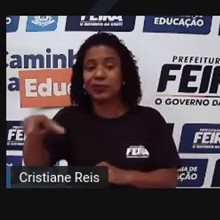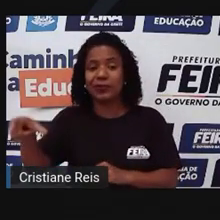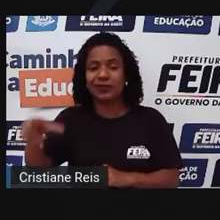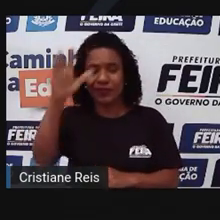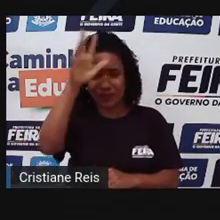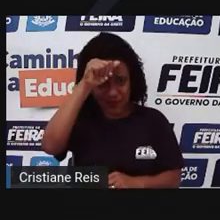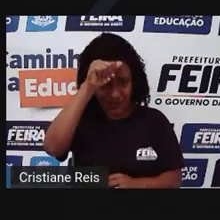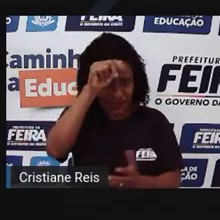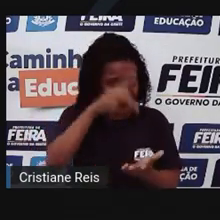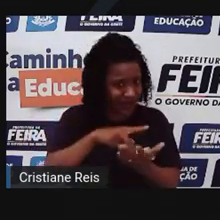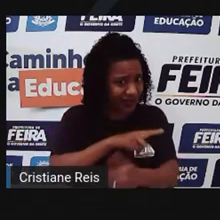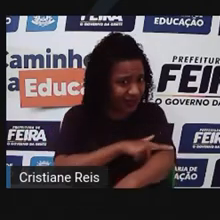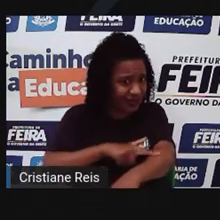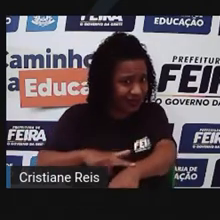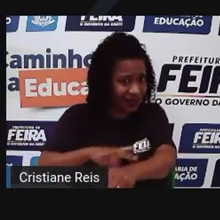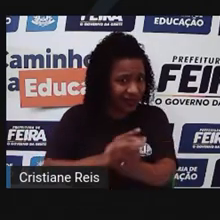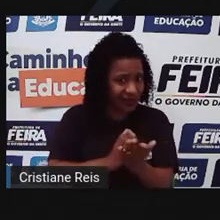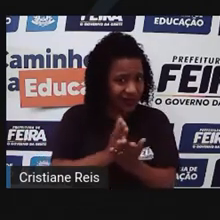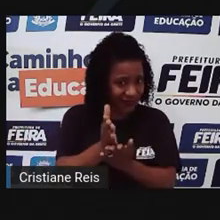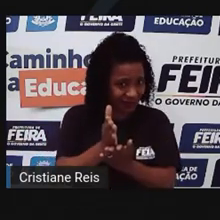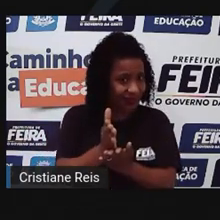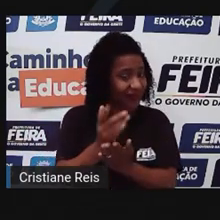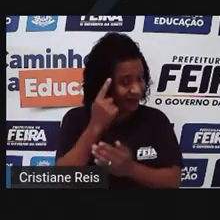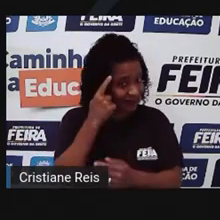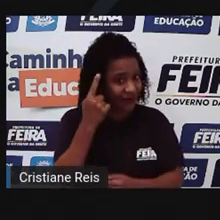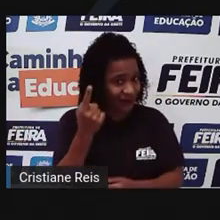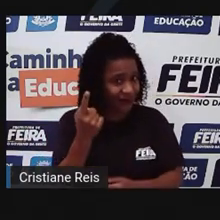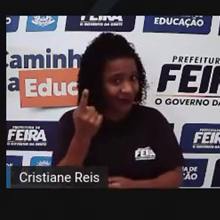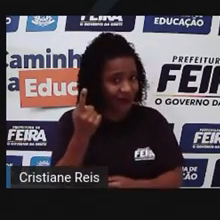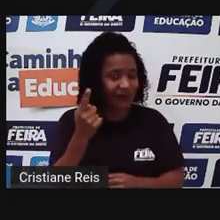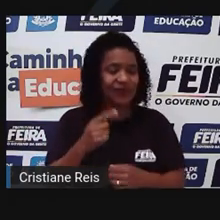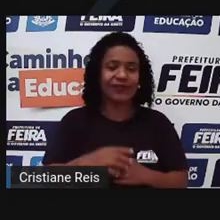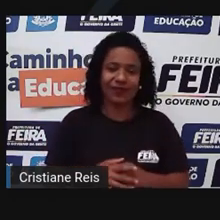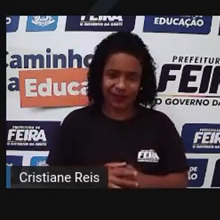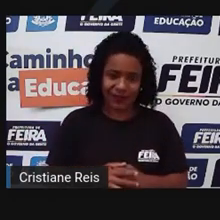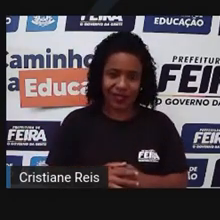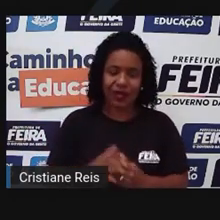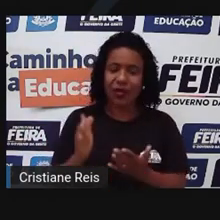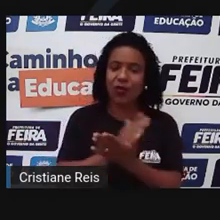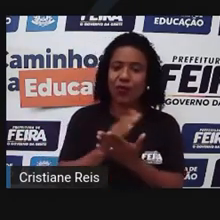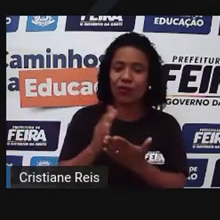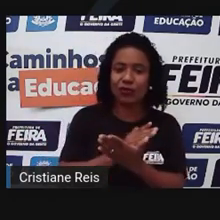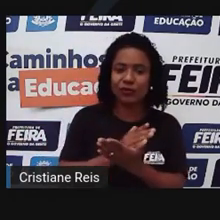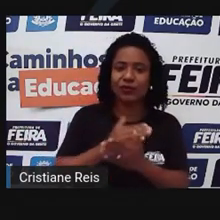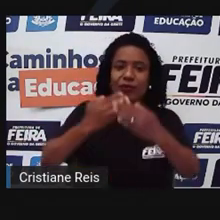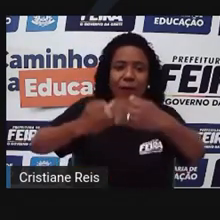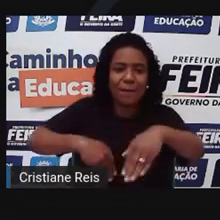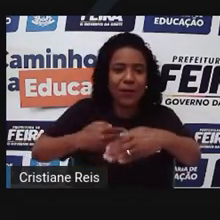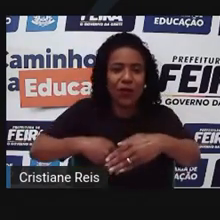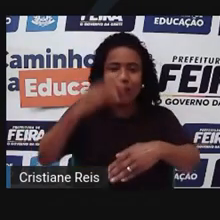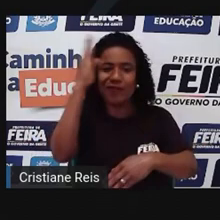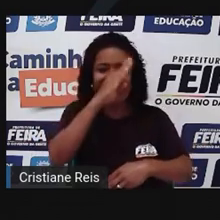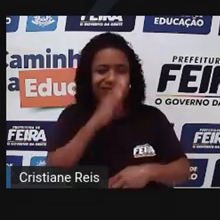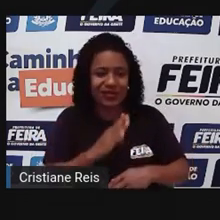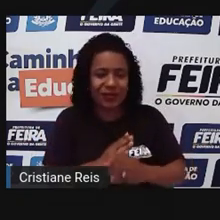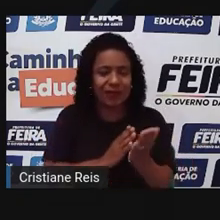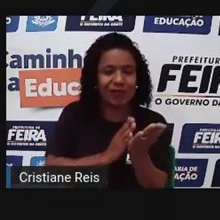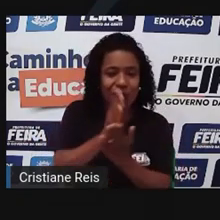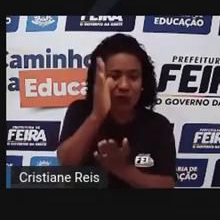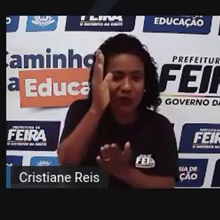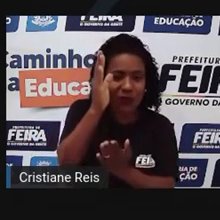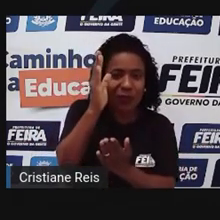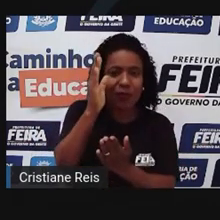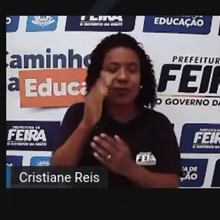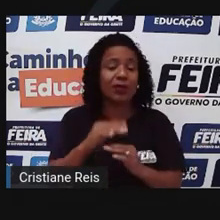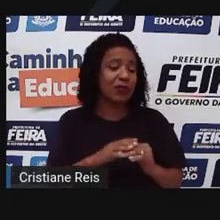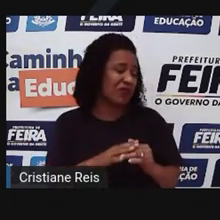das pessoas, né, que têm já, que passariam numa Prova Brasil, que passariam num PISA, continuam achando que a Terra